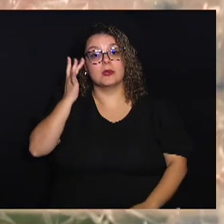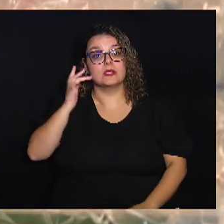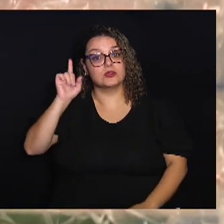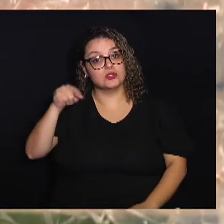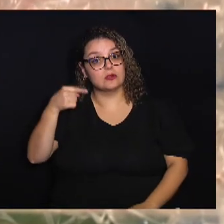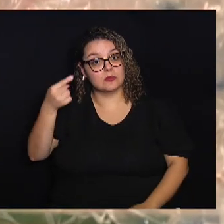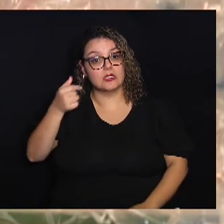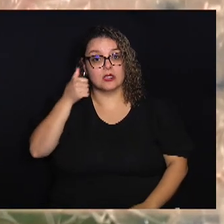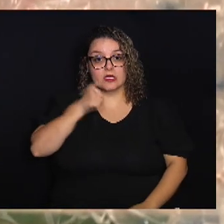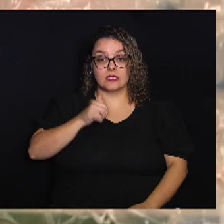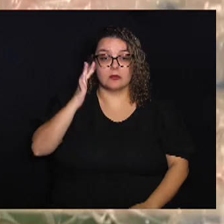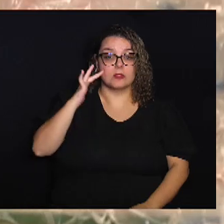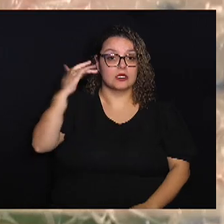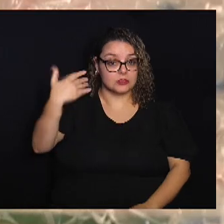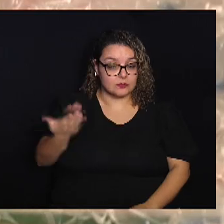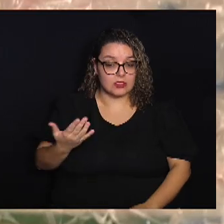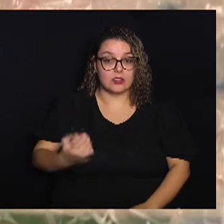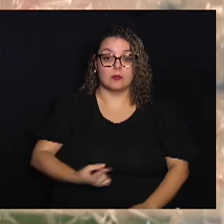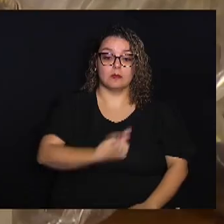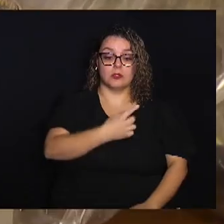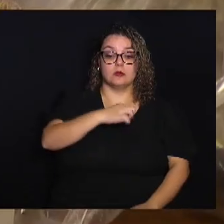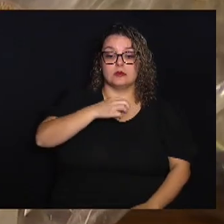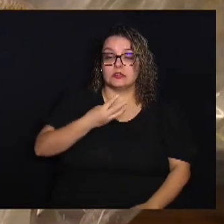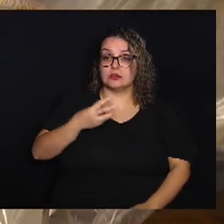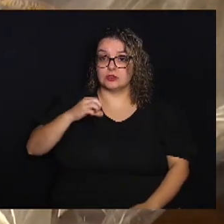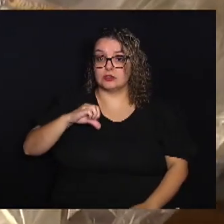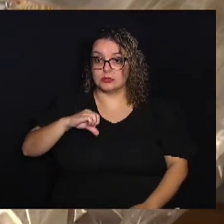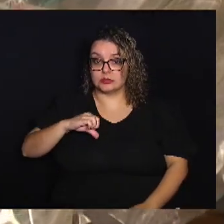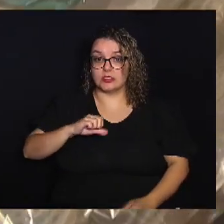em 1939 e reformulada em